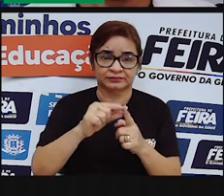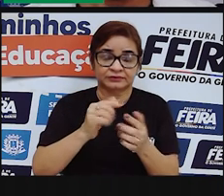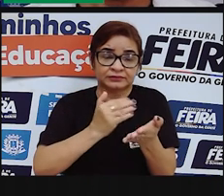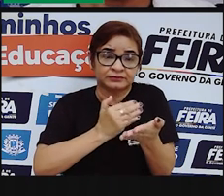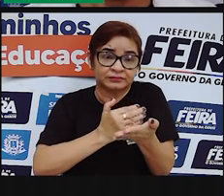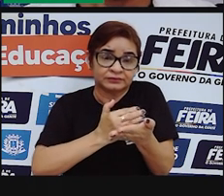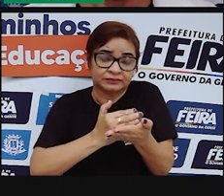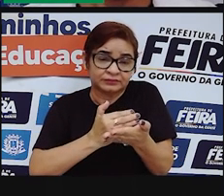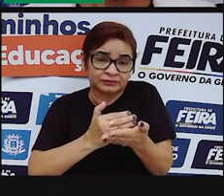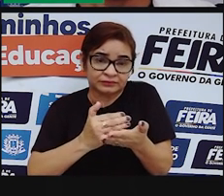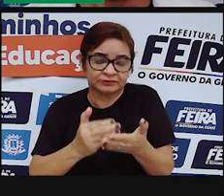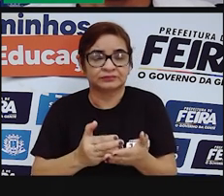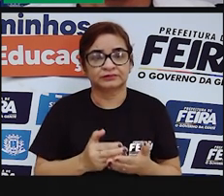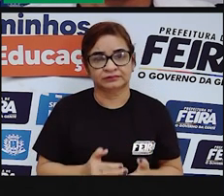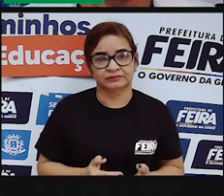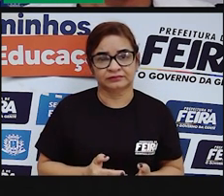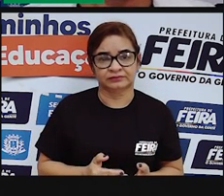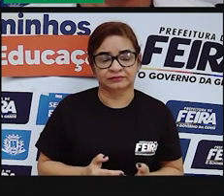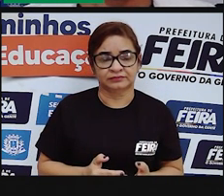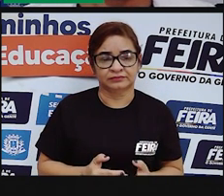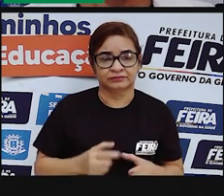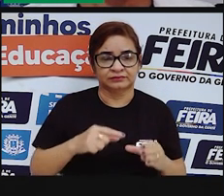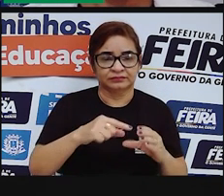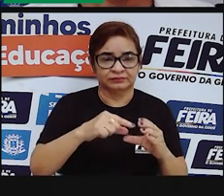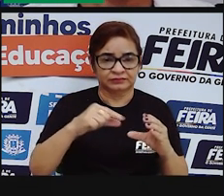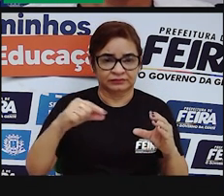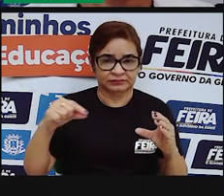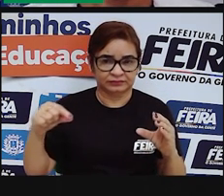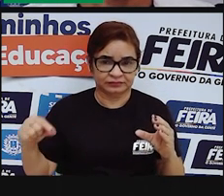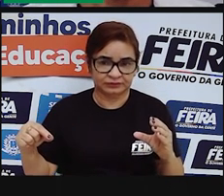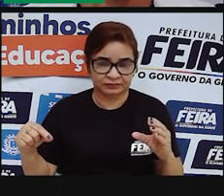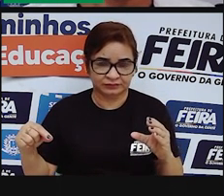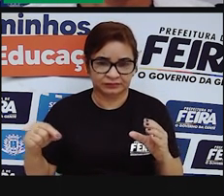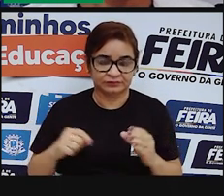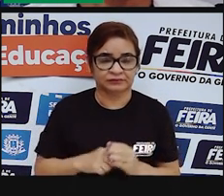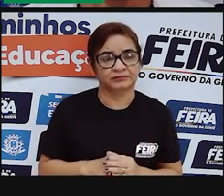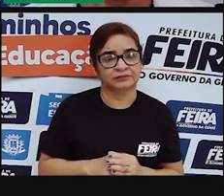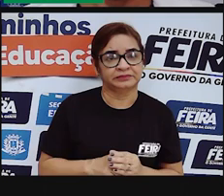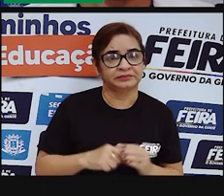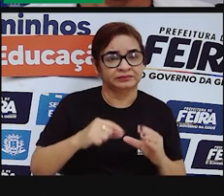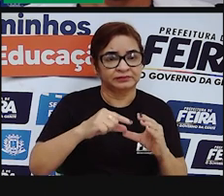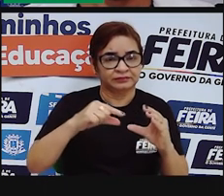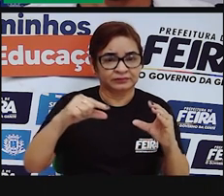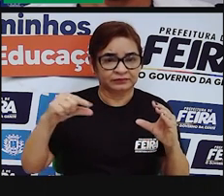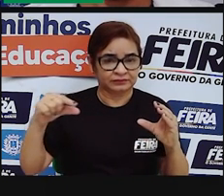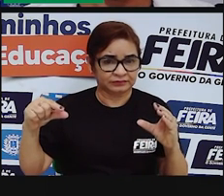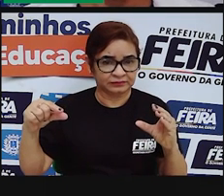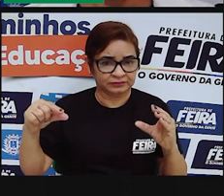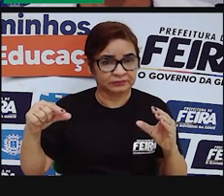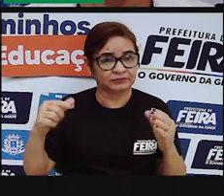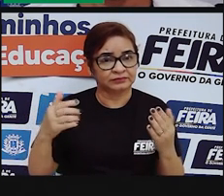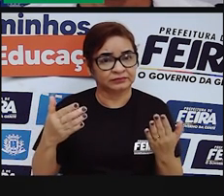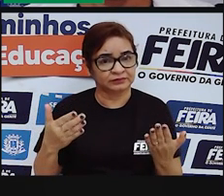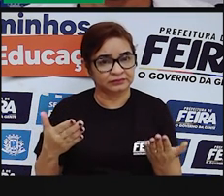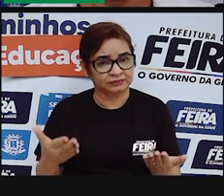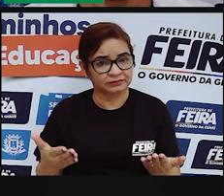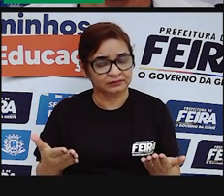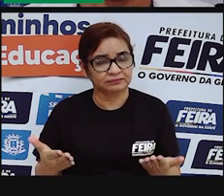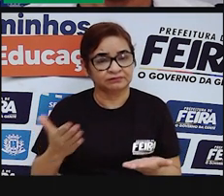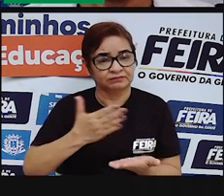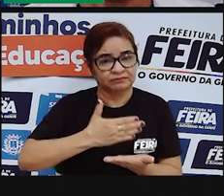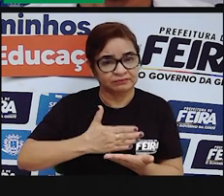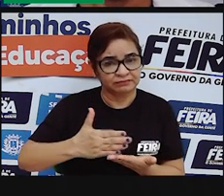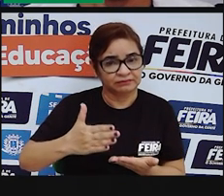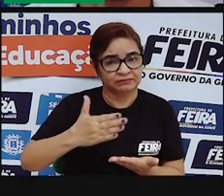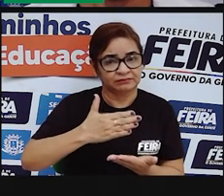conjunção. Certo? Para a gente compreender, para não confundir. Aquela primeira foi as conjunções, depois a